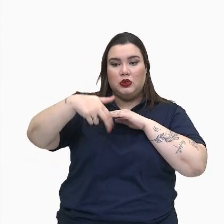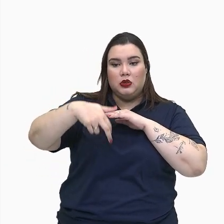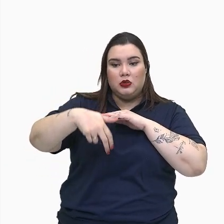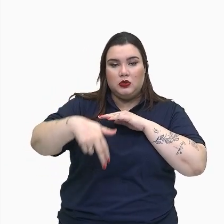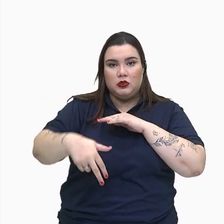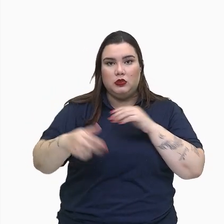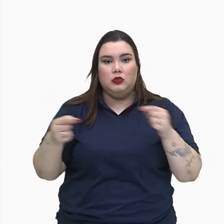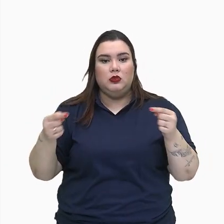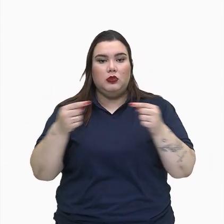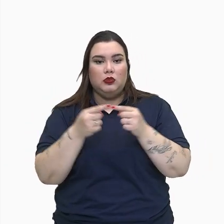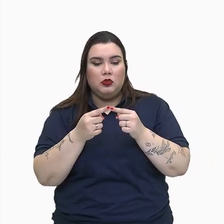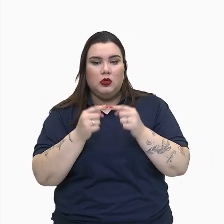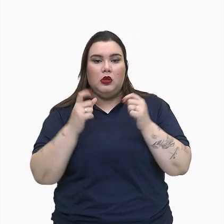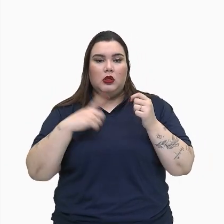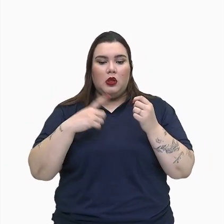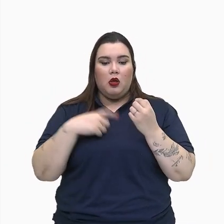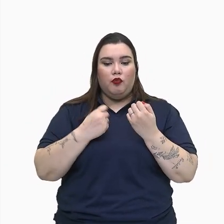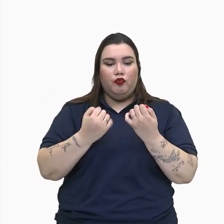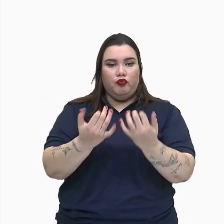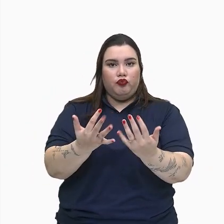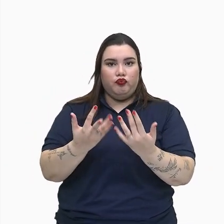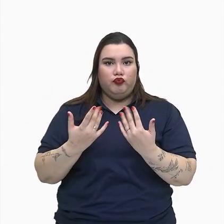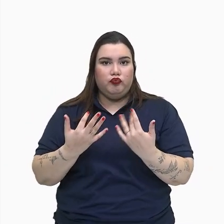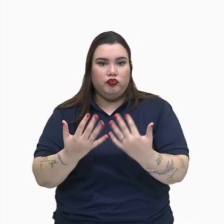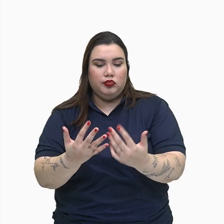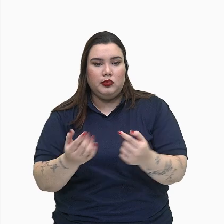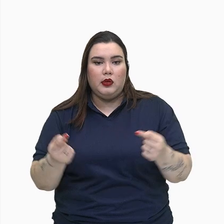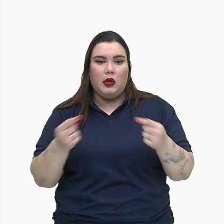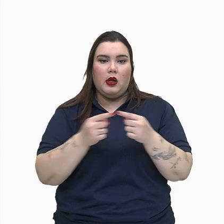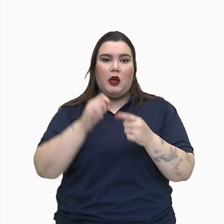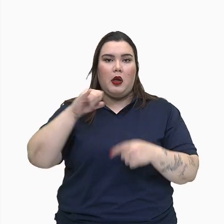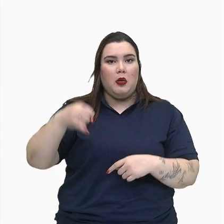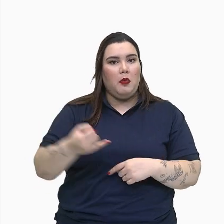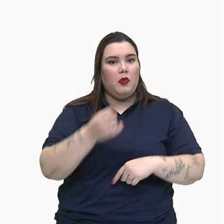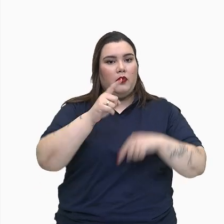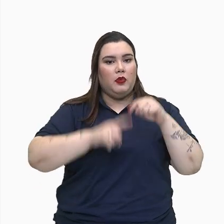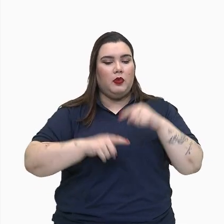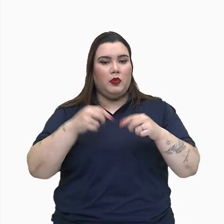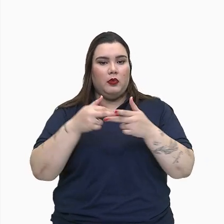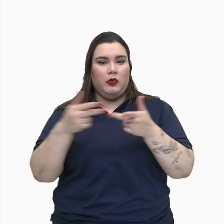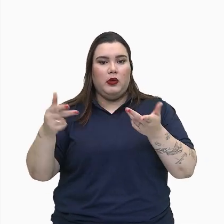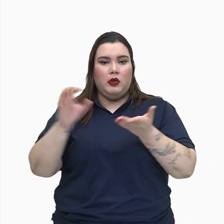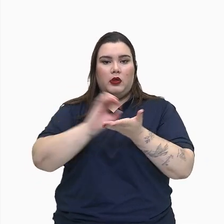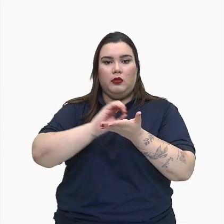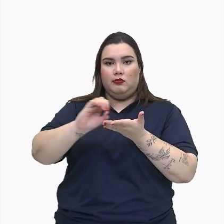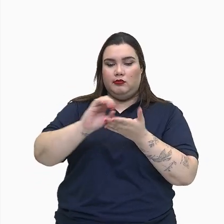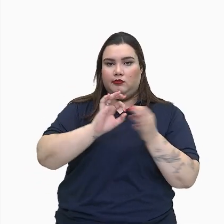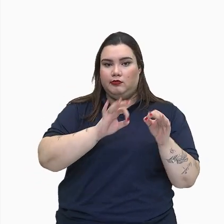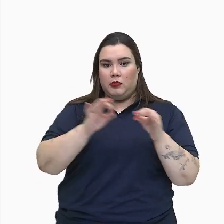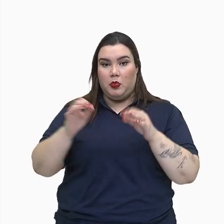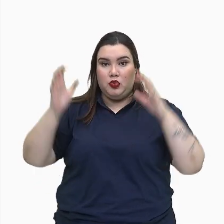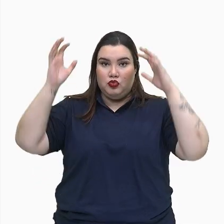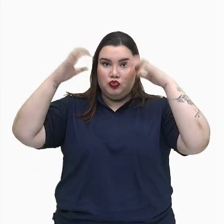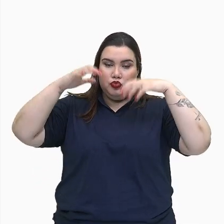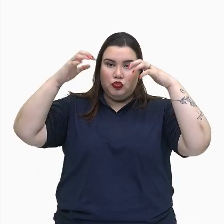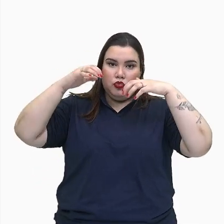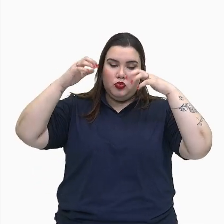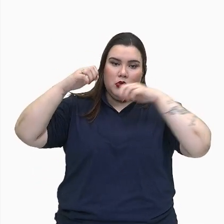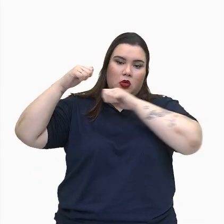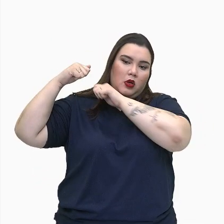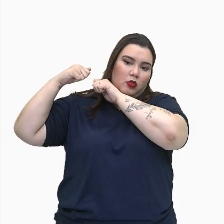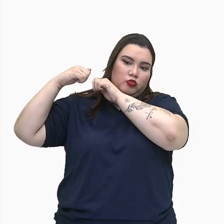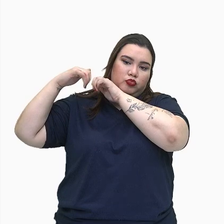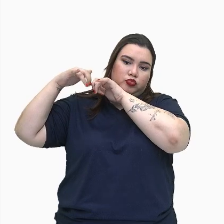realizada a agricultura, garantindo também um grande aproveitamento da matéria orgânica que adubava esse solo. Porque quando a chuva vinha, trazia essa